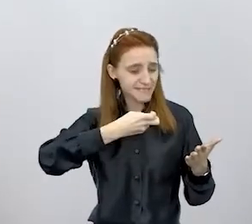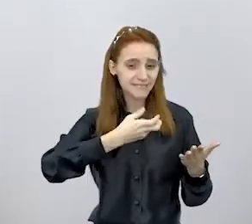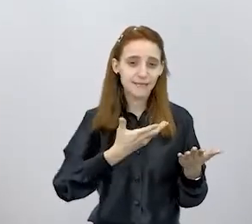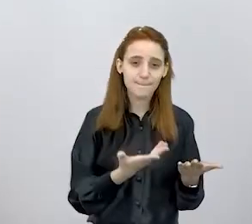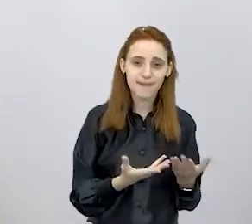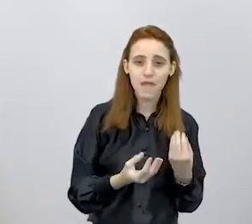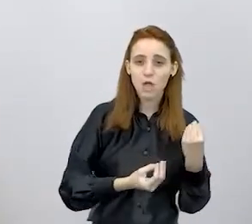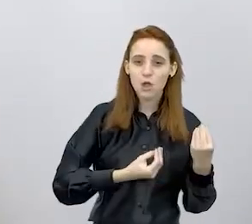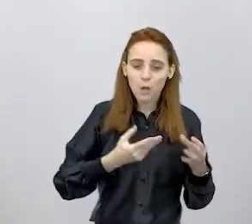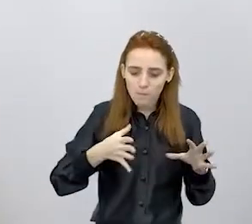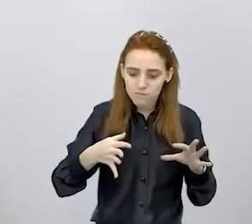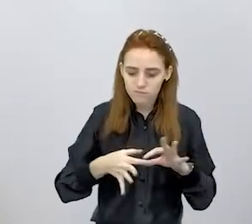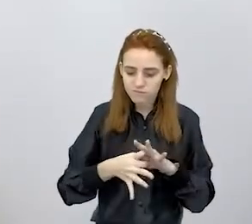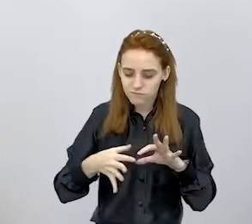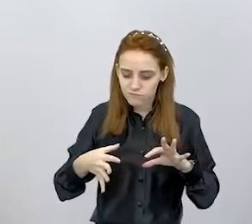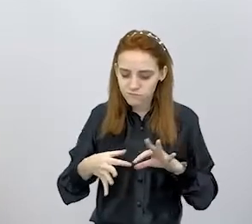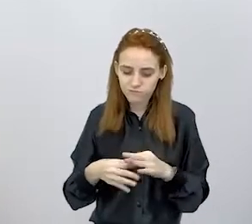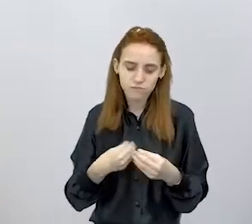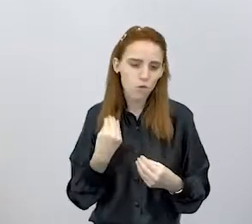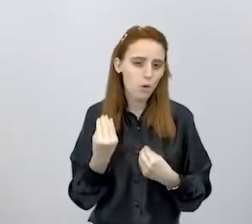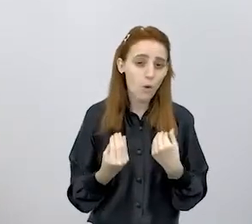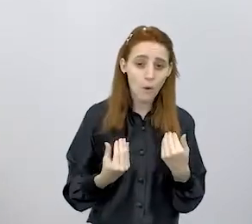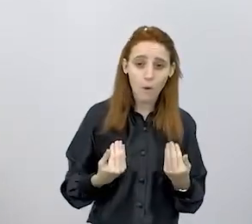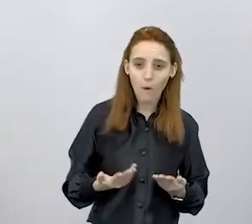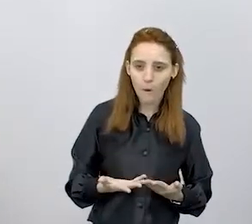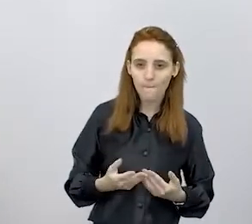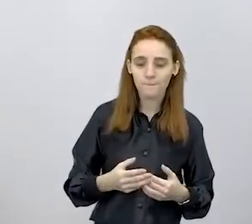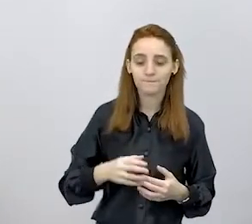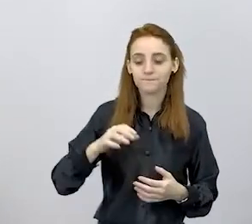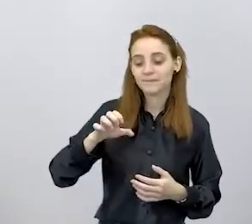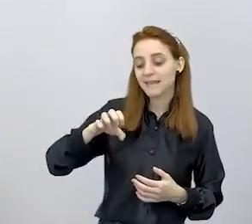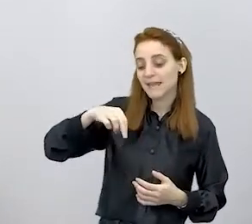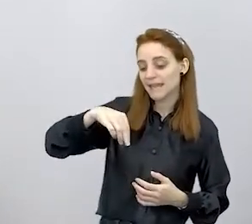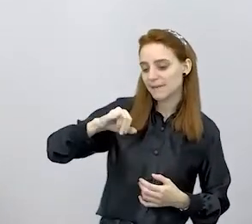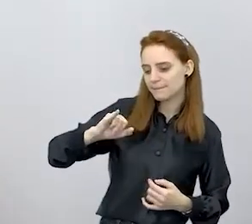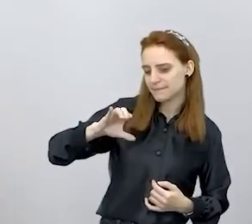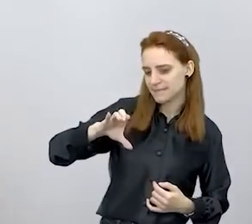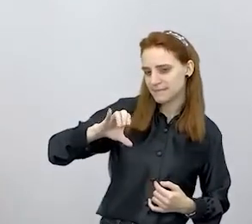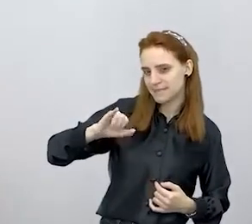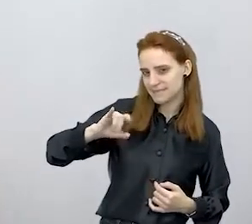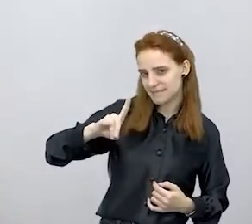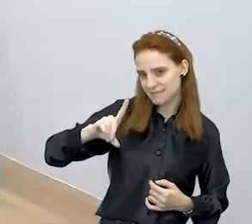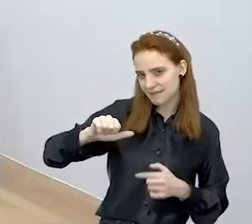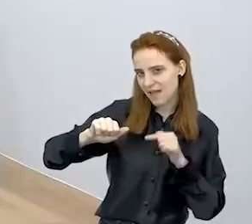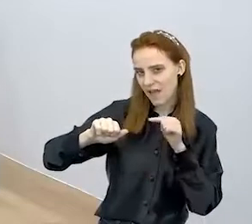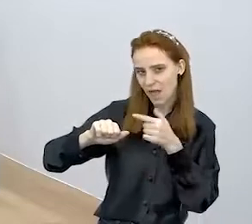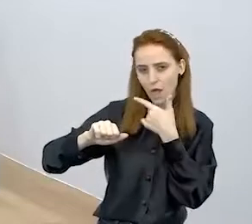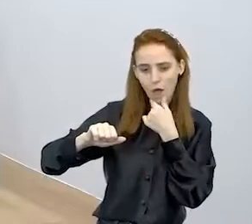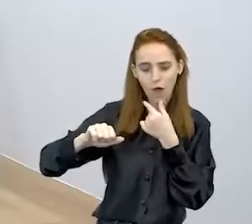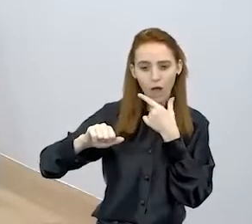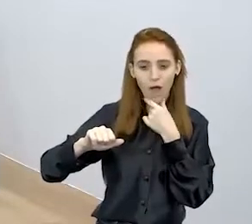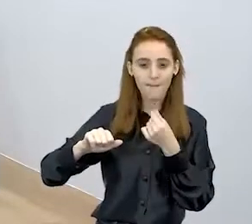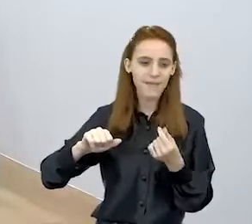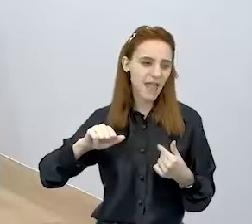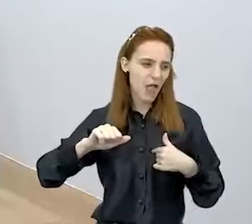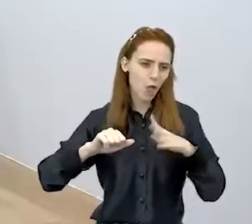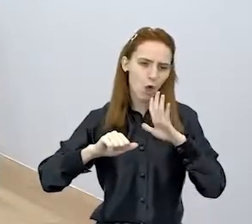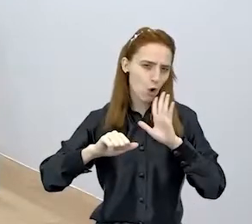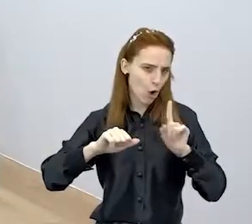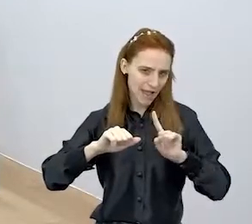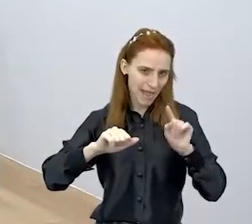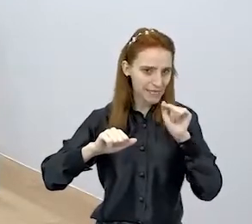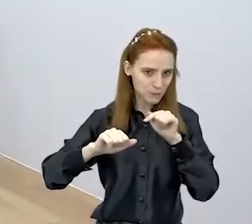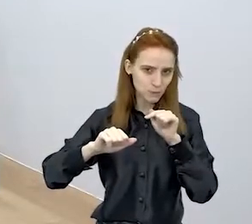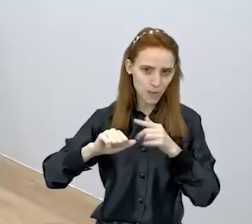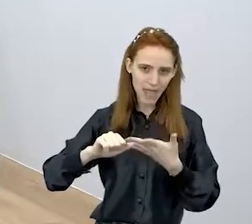elo, o que nos liga, o que nos conecta. O Emicida, olha, vou ser bem sincero, viu? Eu não conhecia muito bem a obra